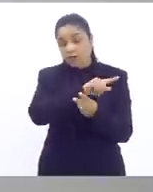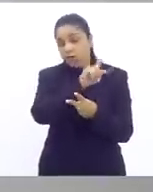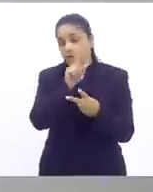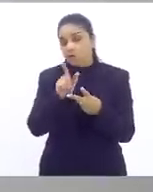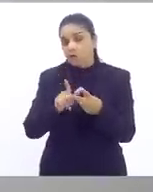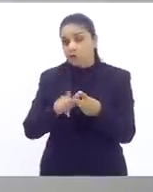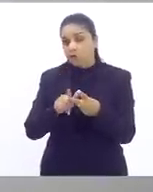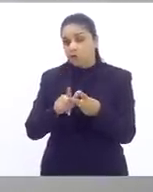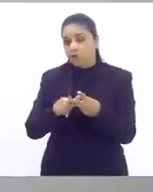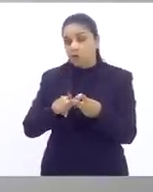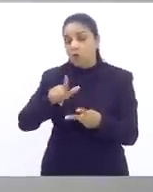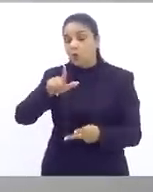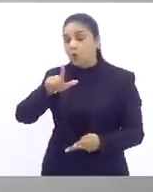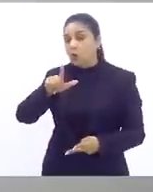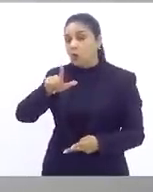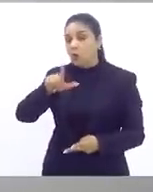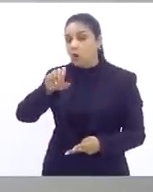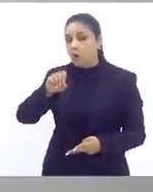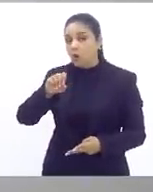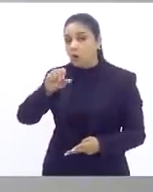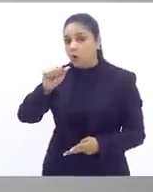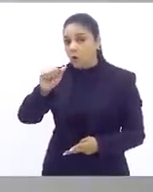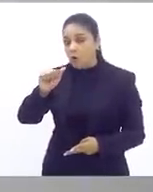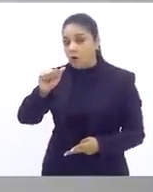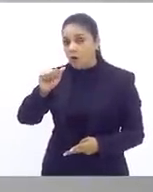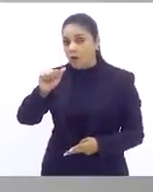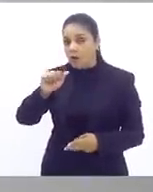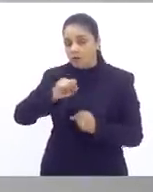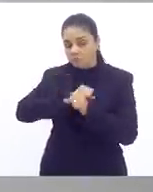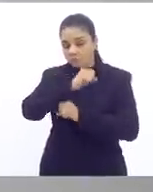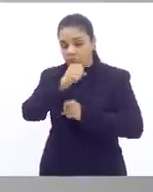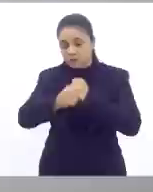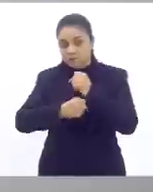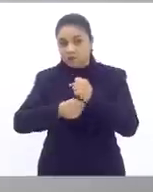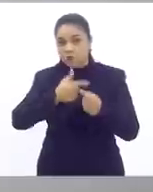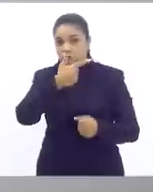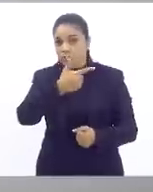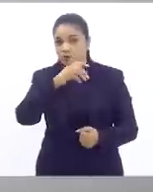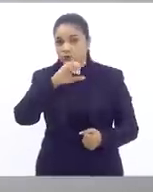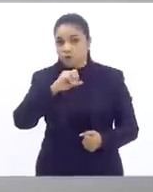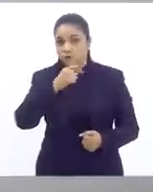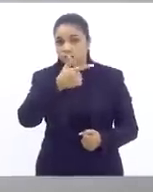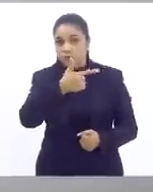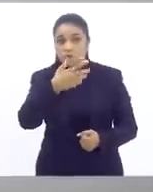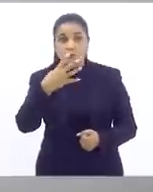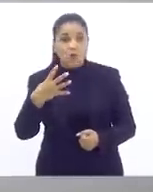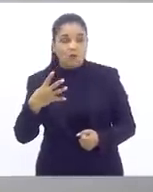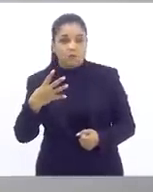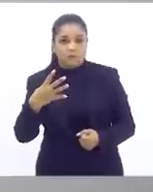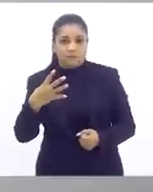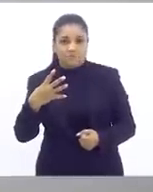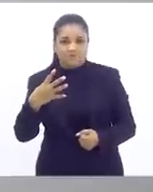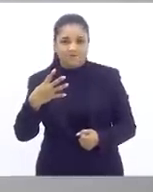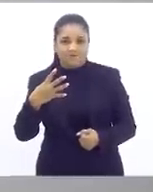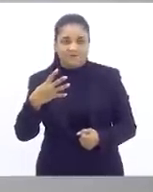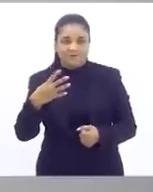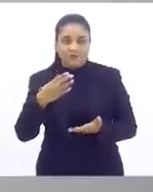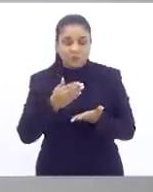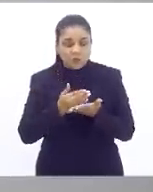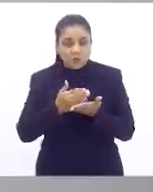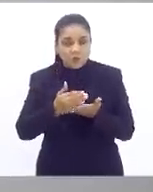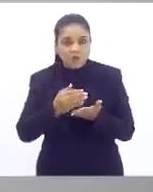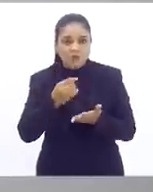constar na lua para 2024 né porque até até o início de setembro